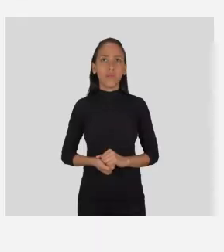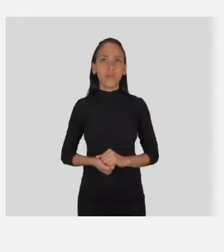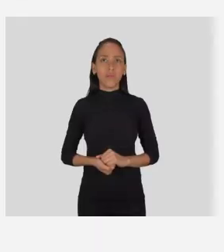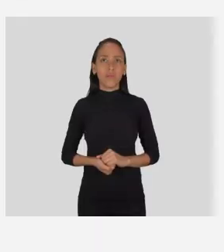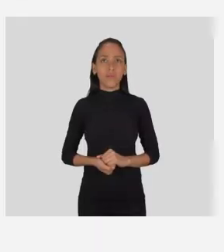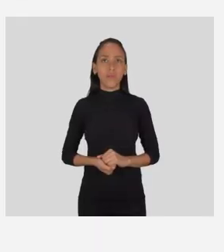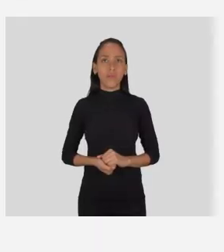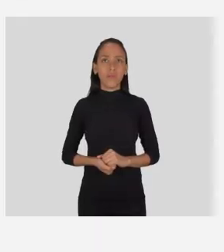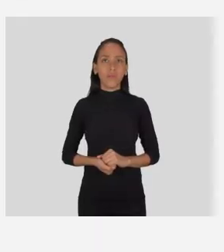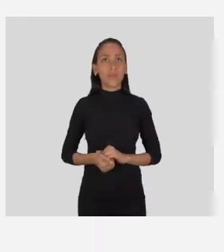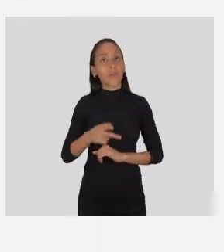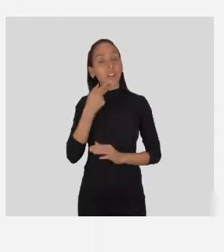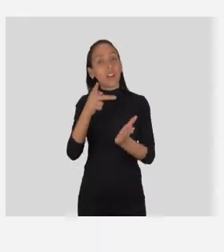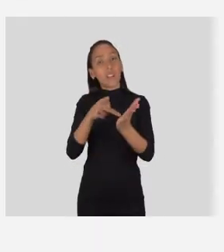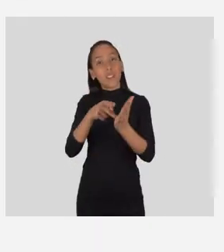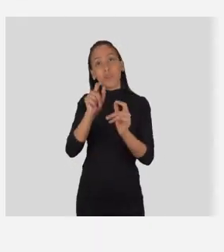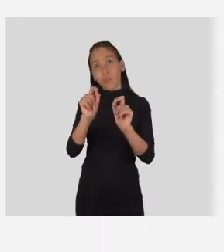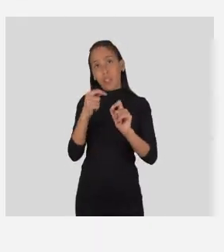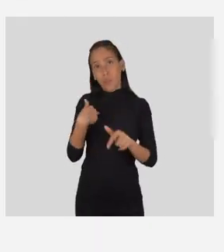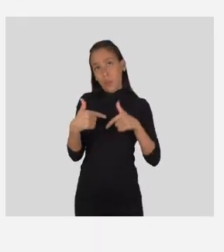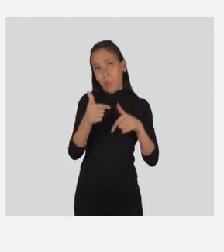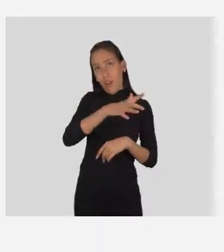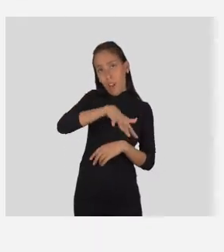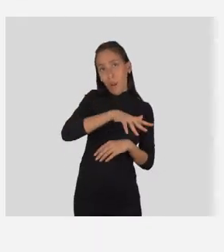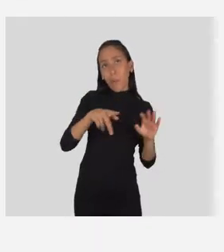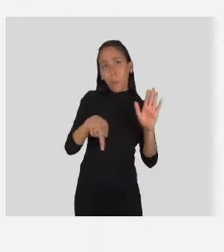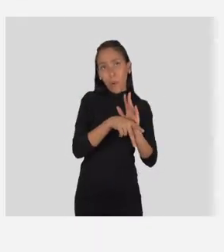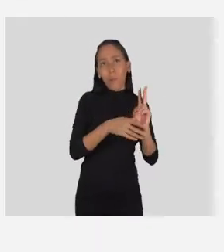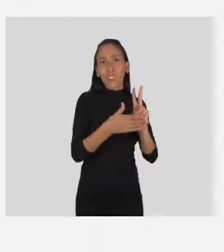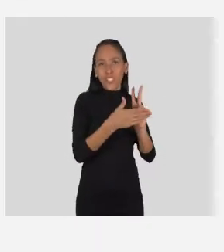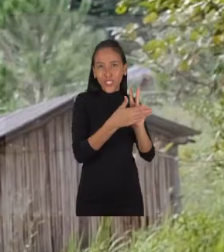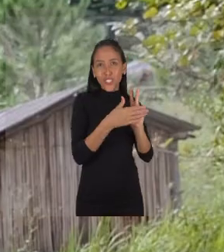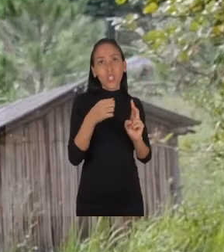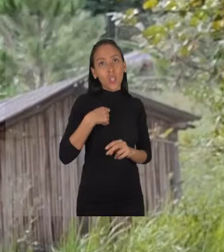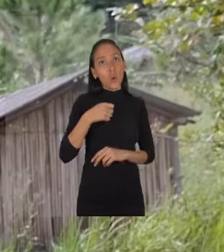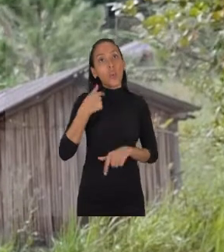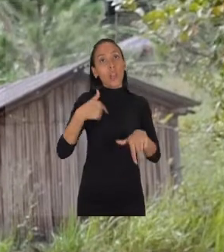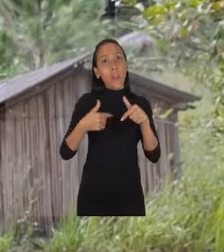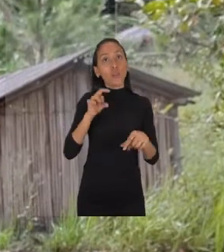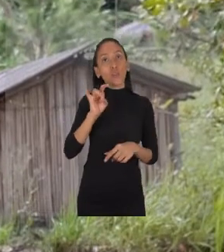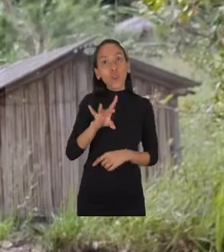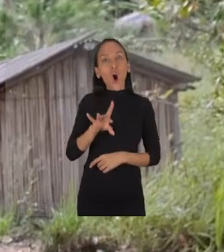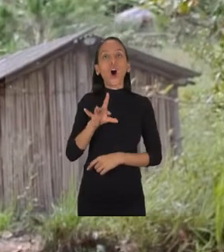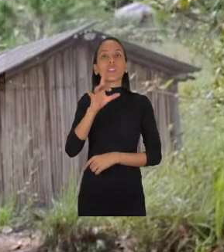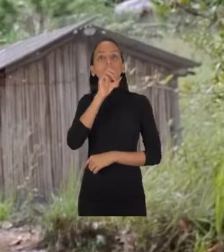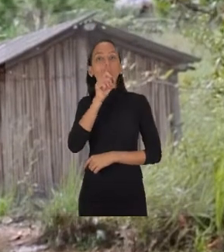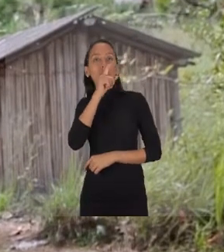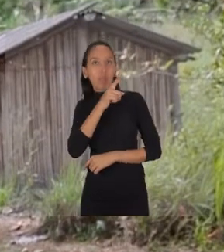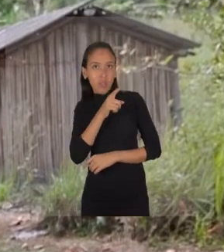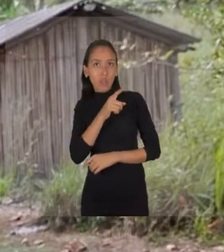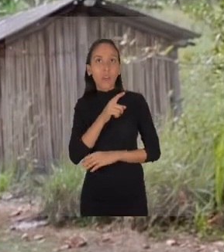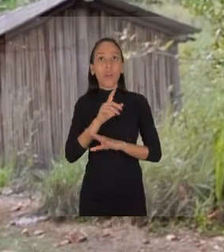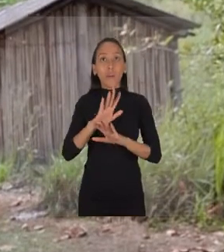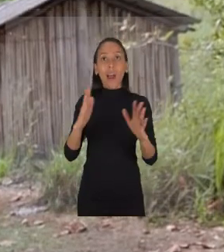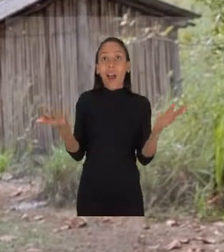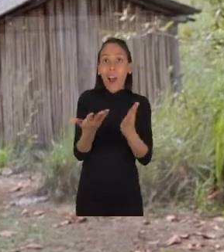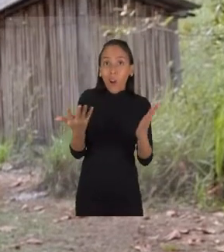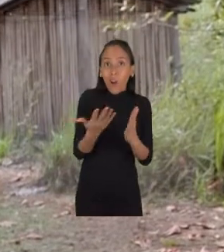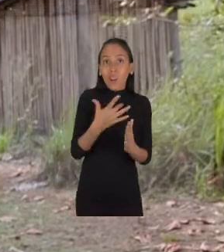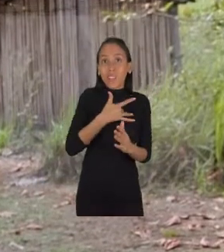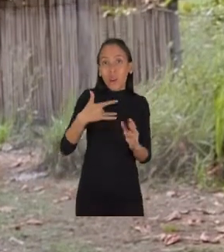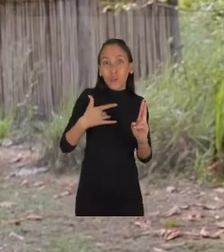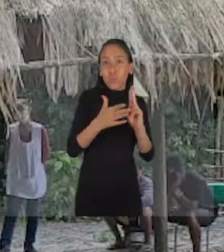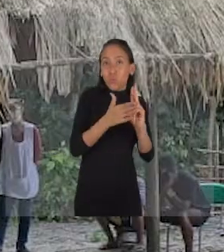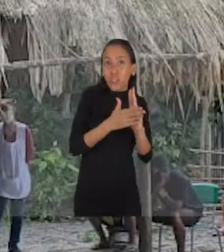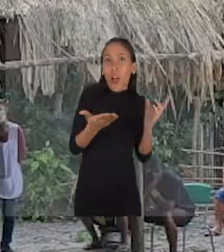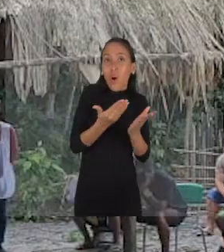Então, na verdade, como eu trabalho na saúde indígena, eu dou plantão só de final de semana, né? Na saúde indígena agora que começou a